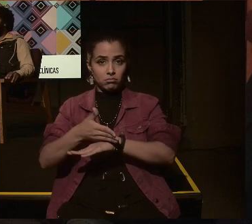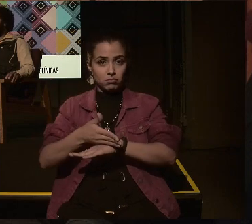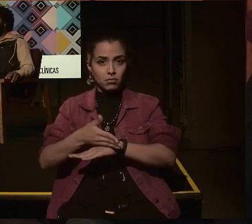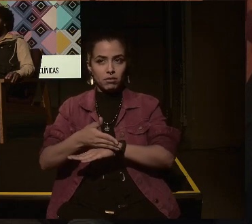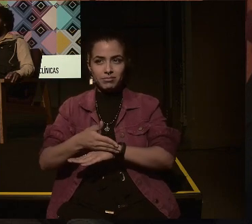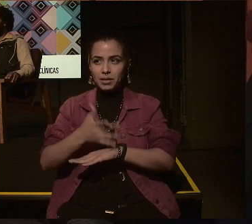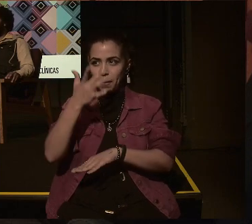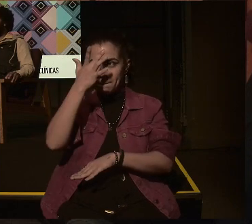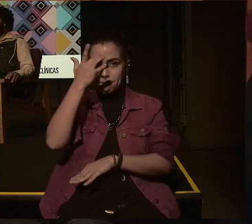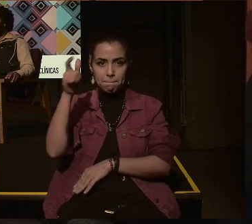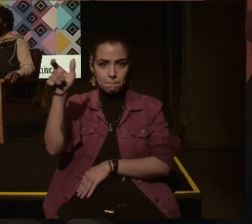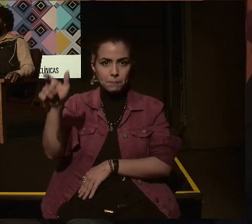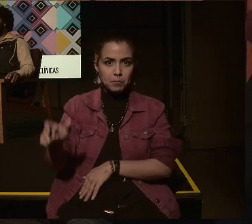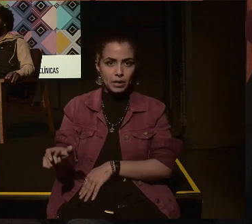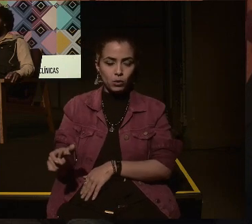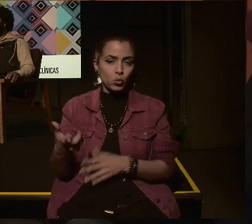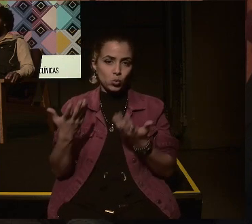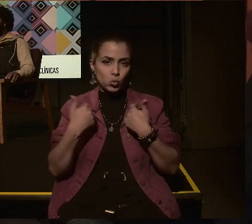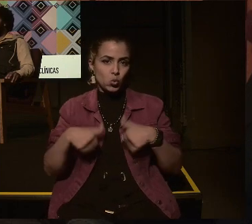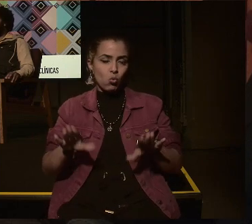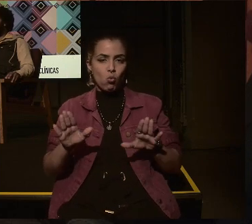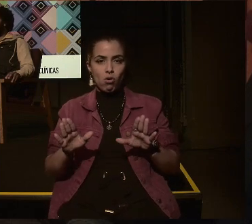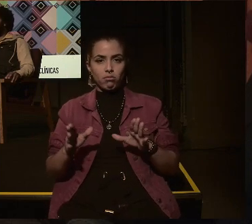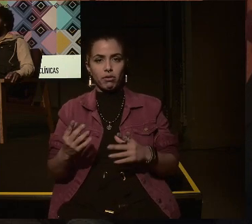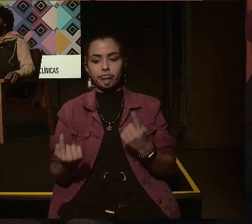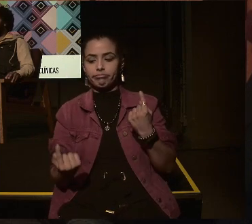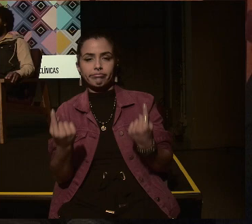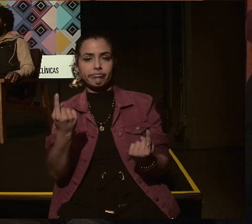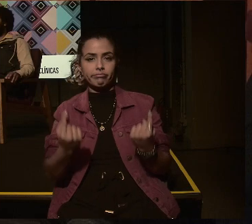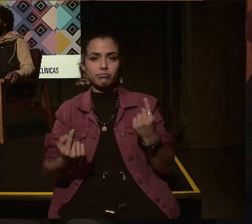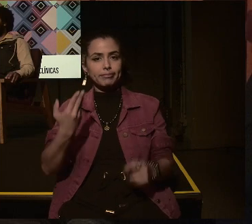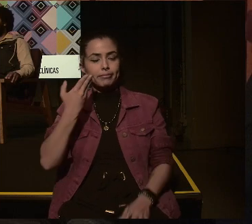assim, tem que escapar a lógica binária. Ser branco, ser preto, ser...